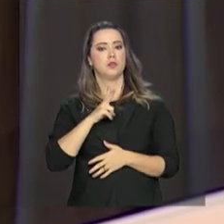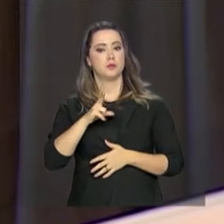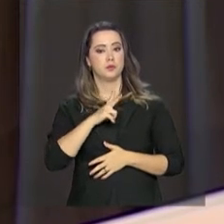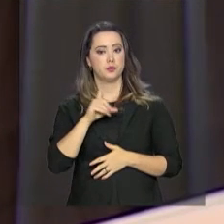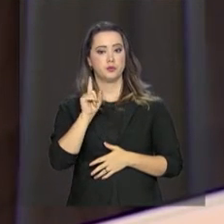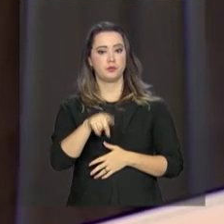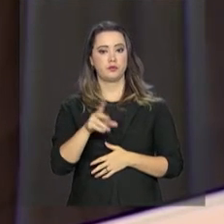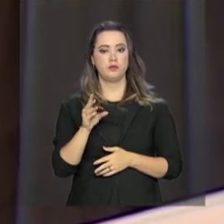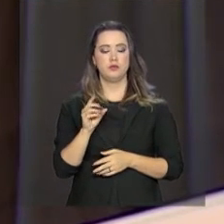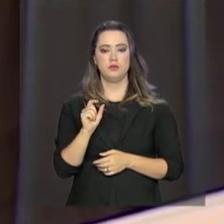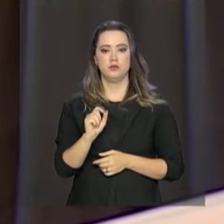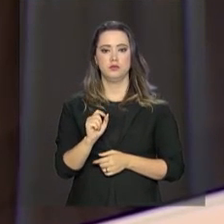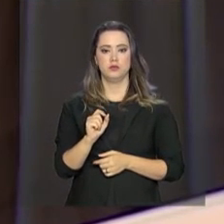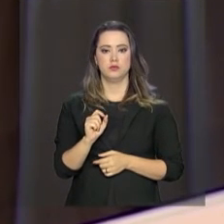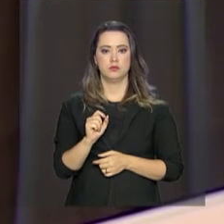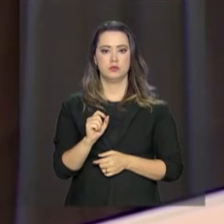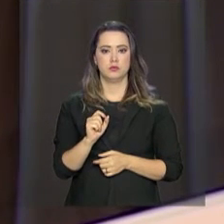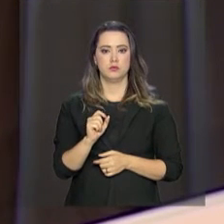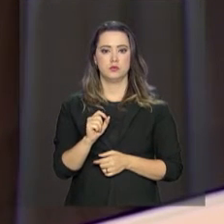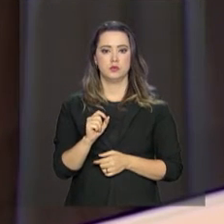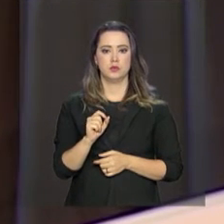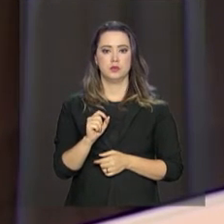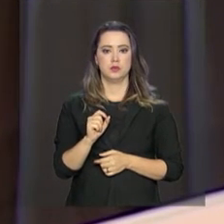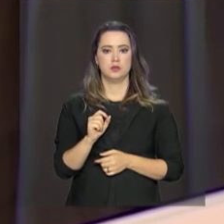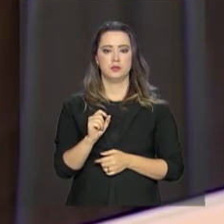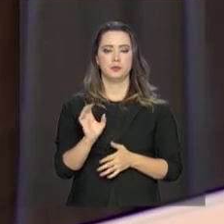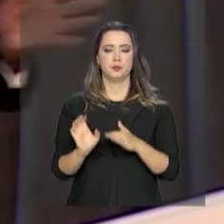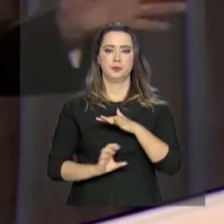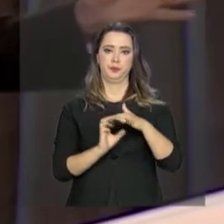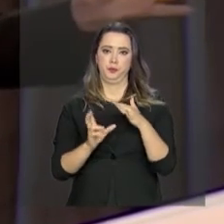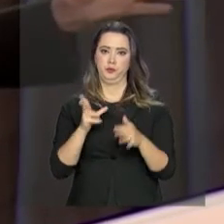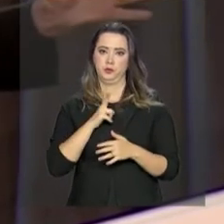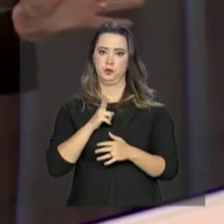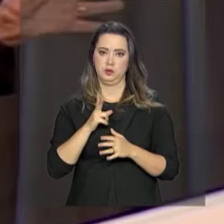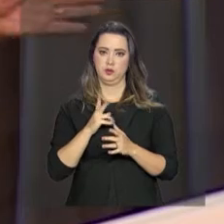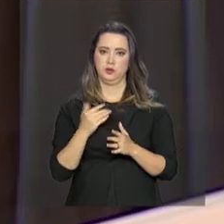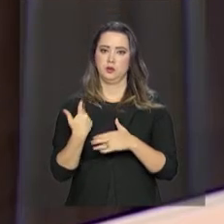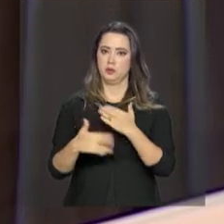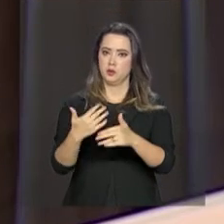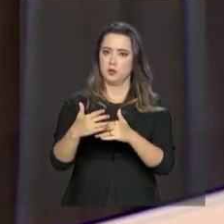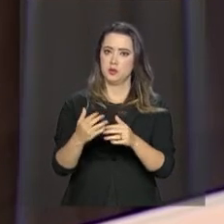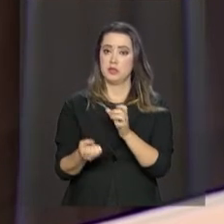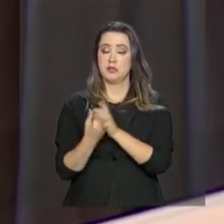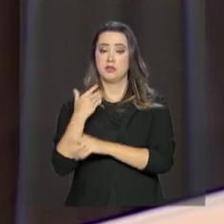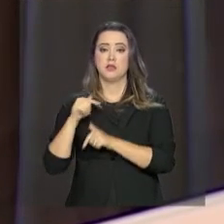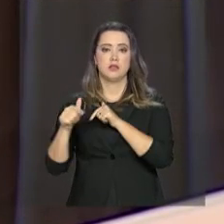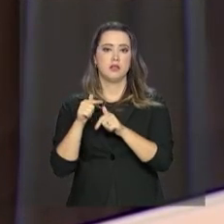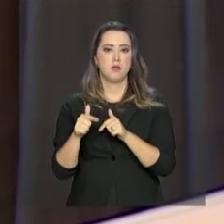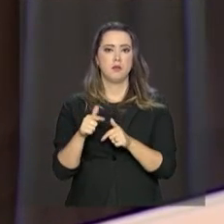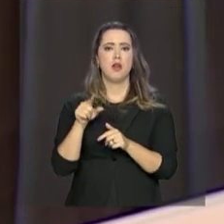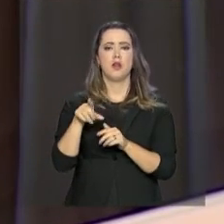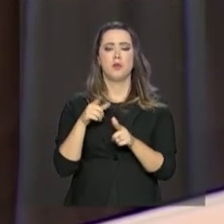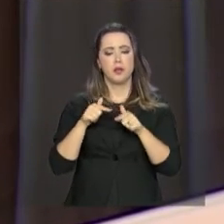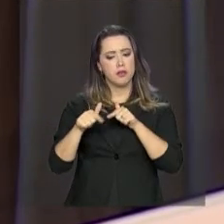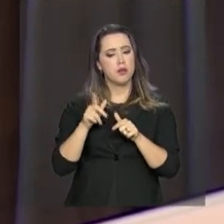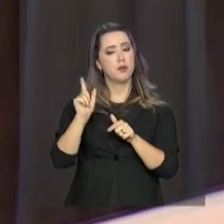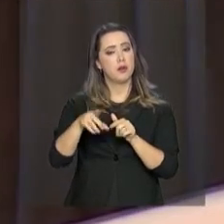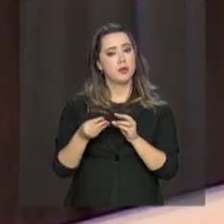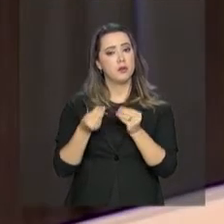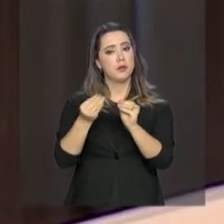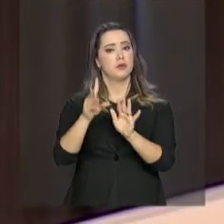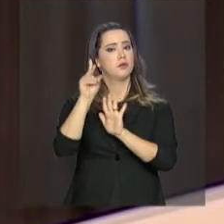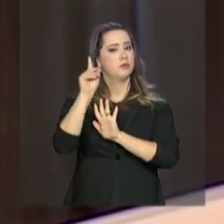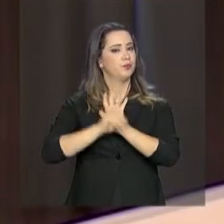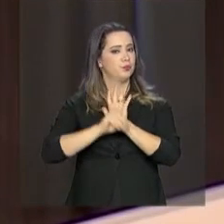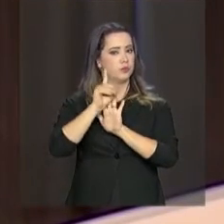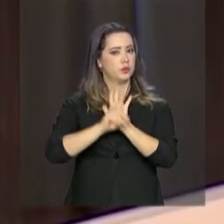empresariado, para que, prosperando a iniciativa privada, se gere emprego. Porque o emprego é o que mais dá dignidade à pessoa humana.